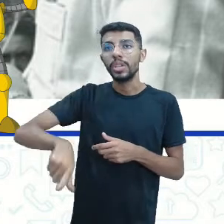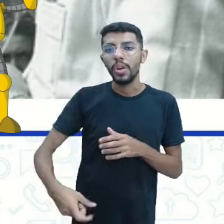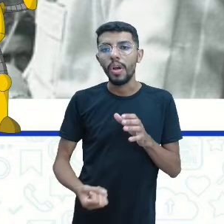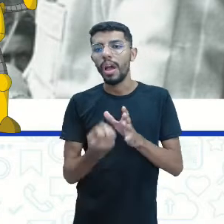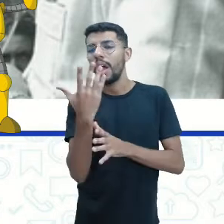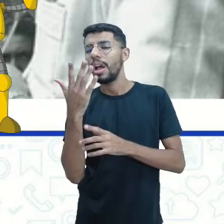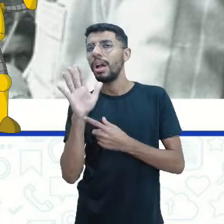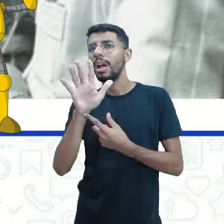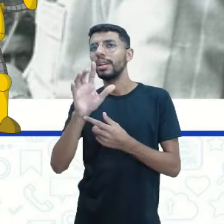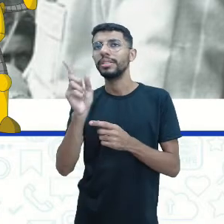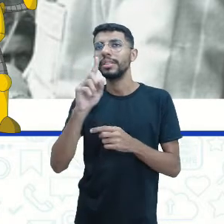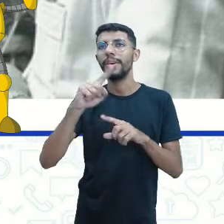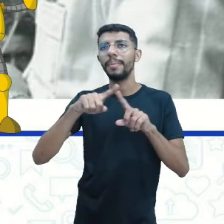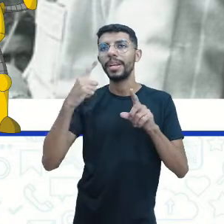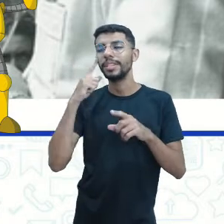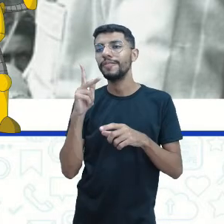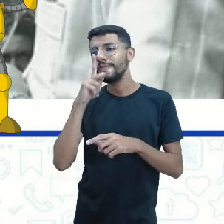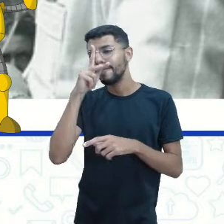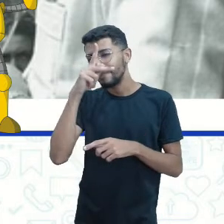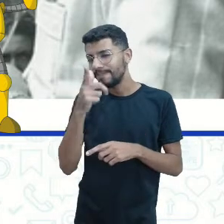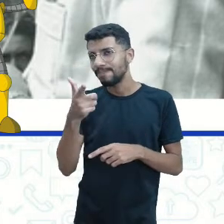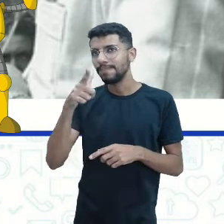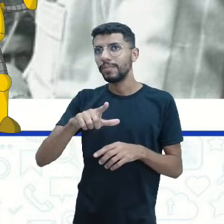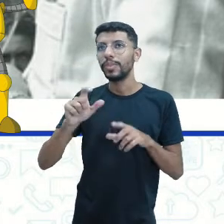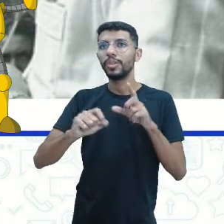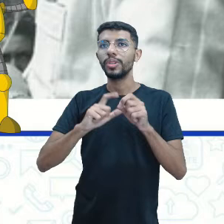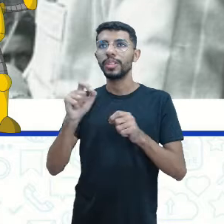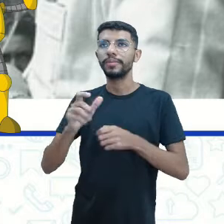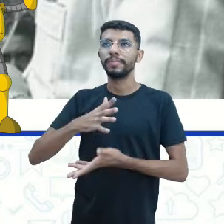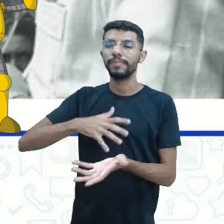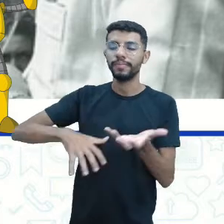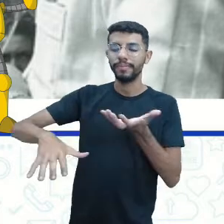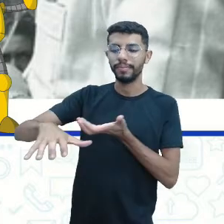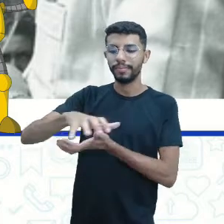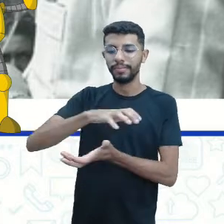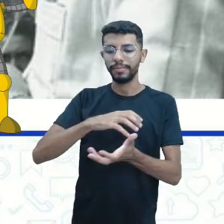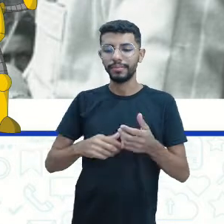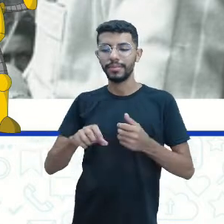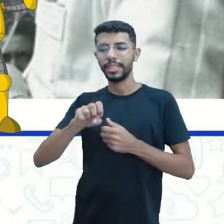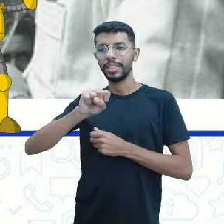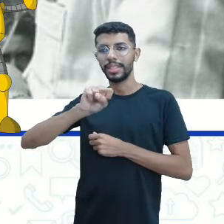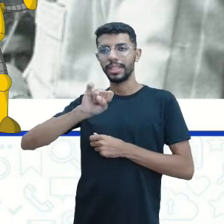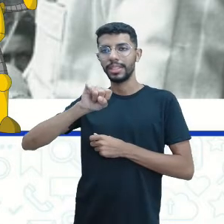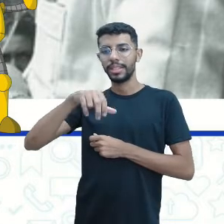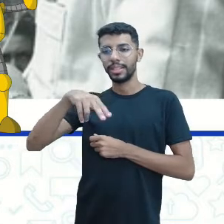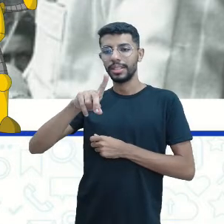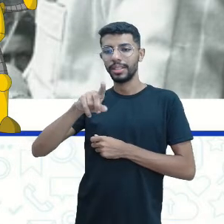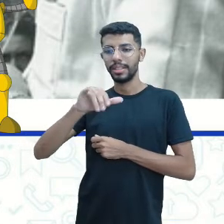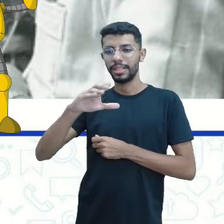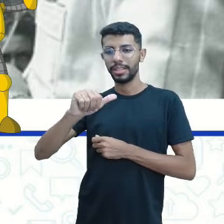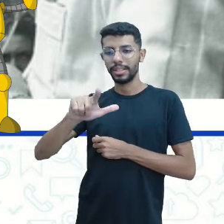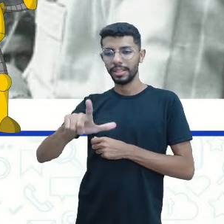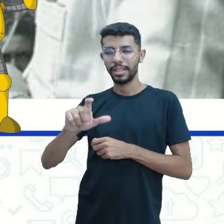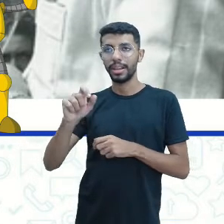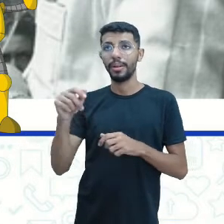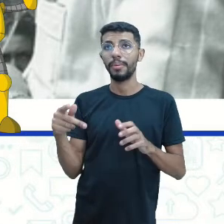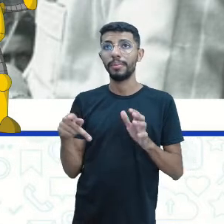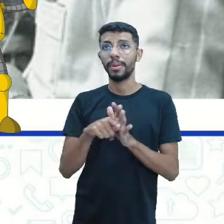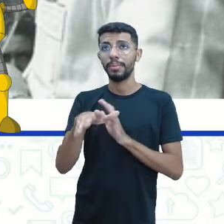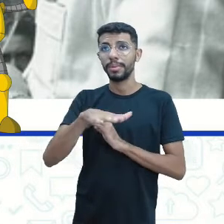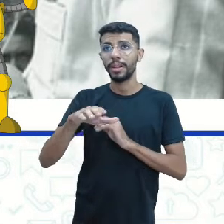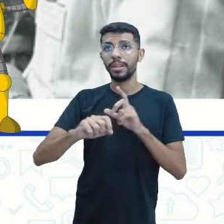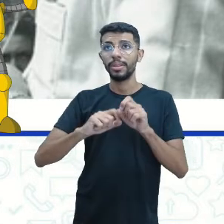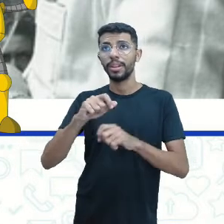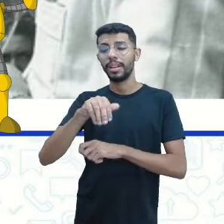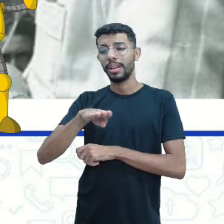um fortalecimento novamente do movimento sindical, sobretudo em São Paulo, na região do ABC, né, que é o Grande São Paulo,